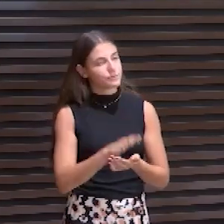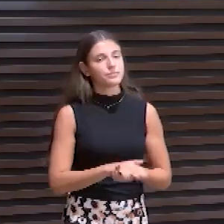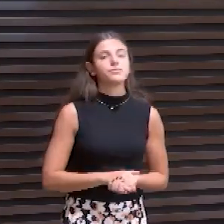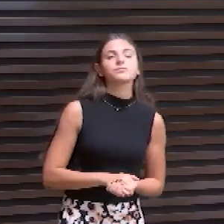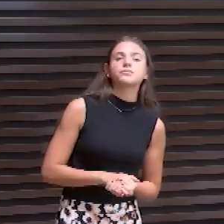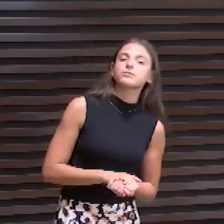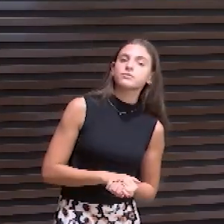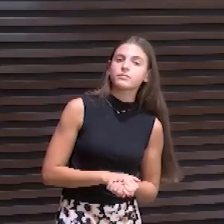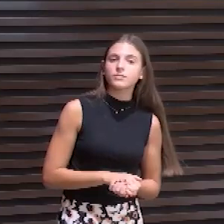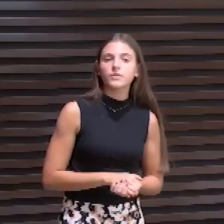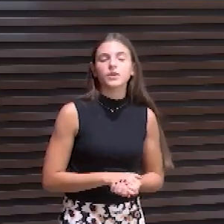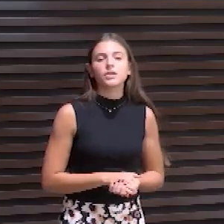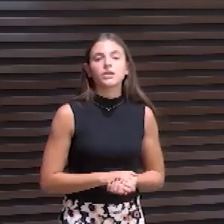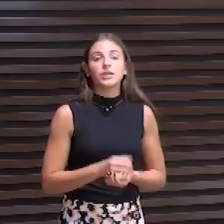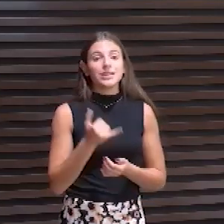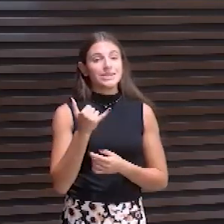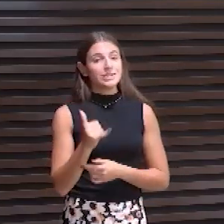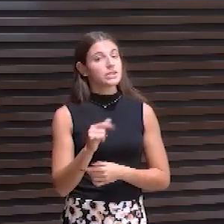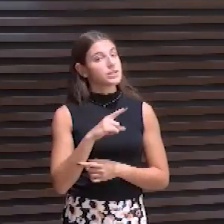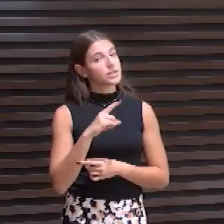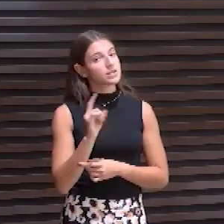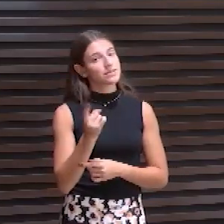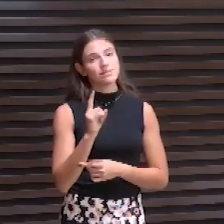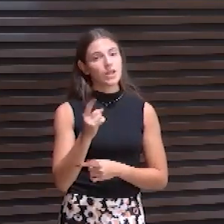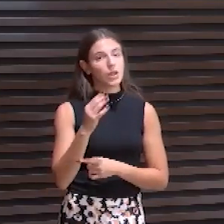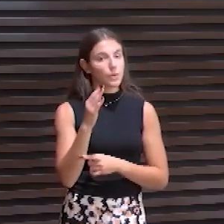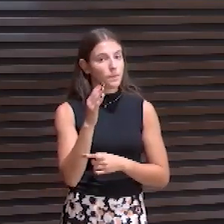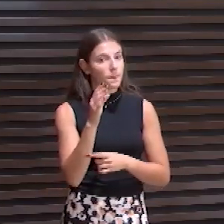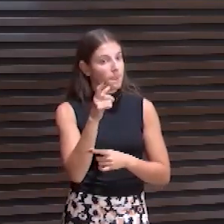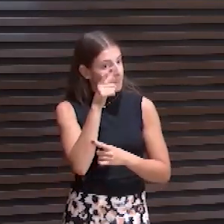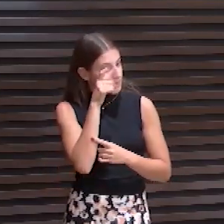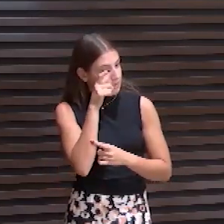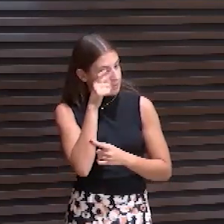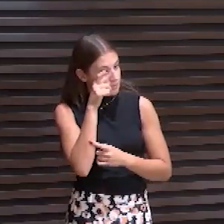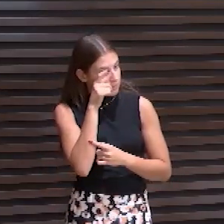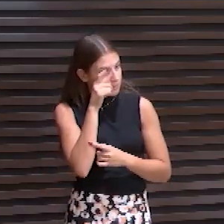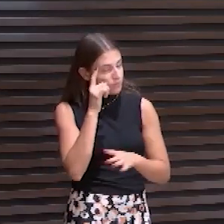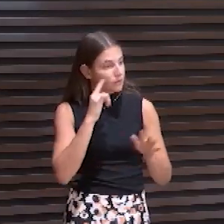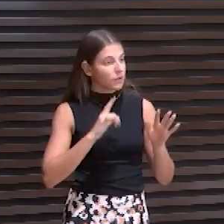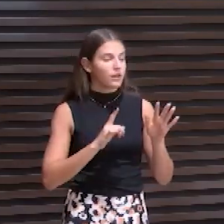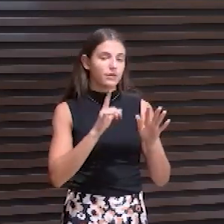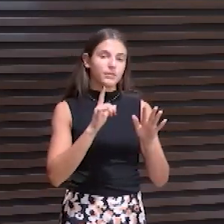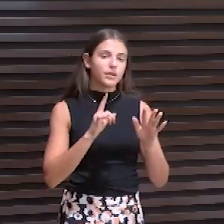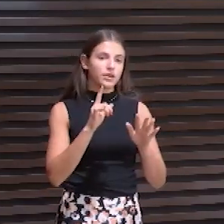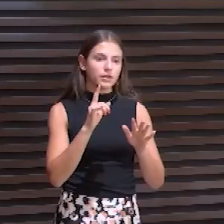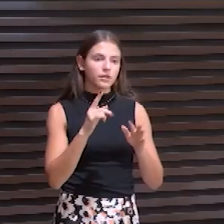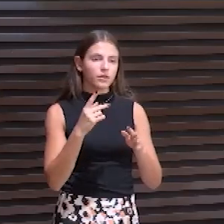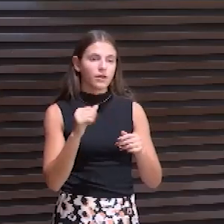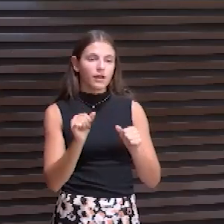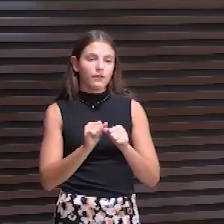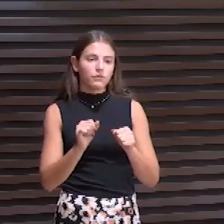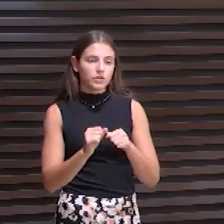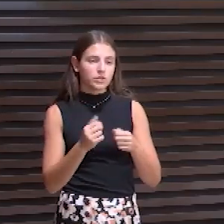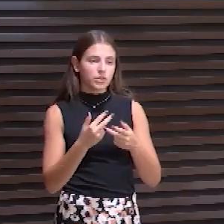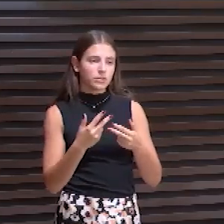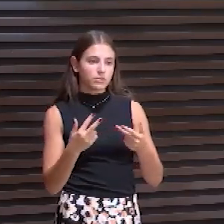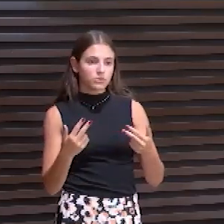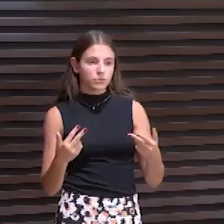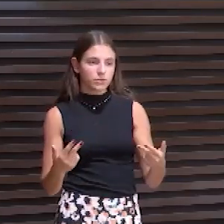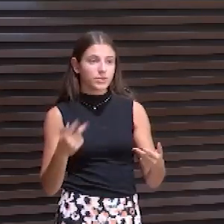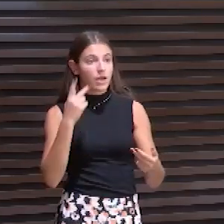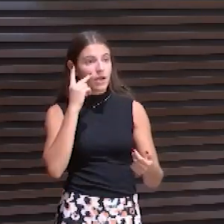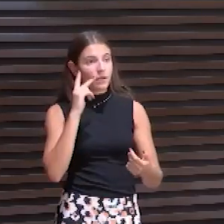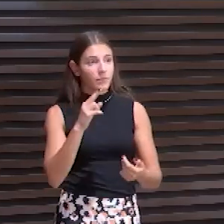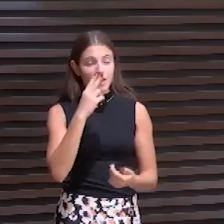Se a gente não tomar cuidado, a gente está aí fazendo as coisas por placa de igreja, para poder ser